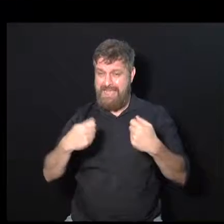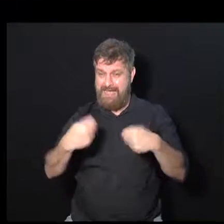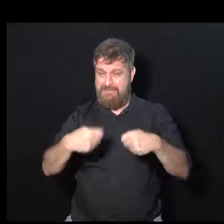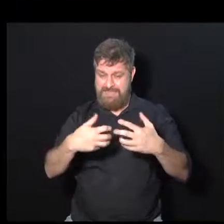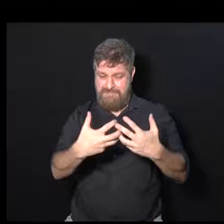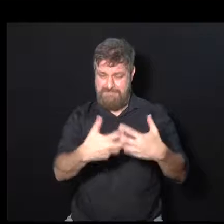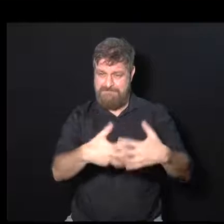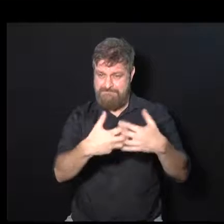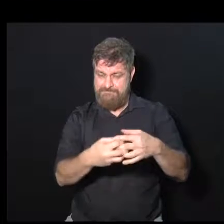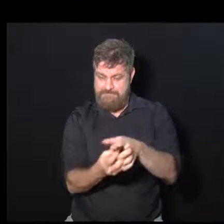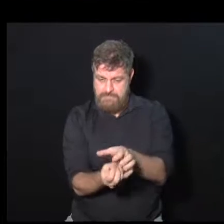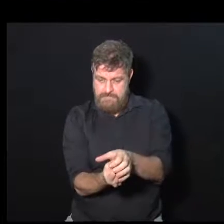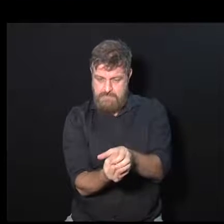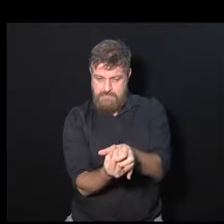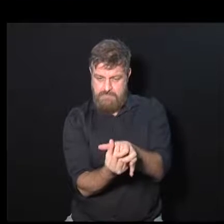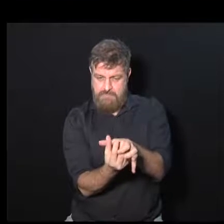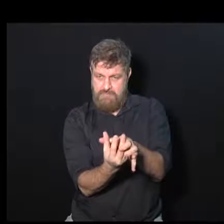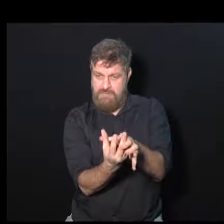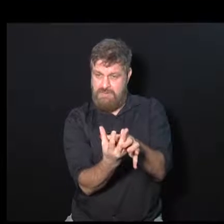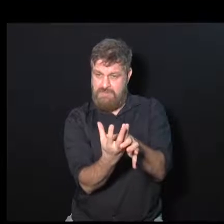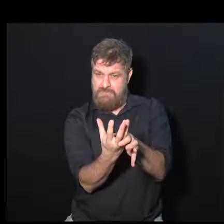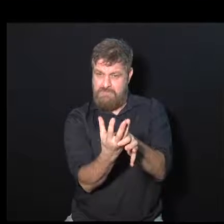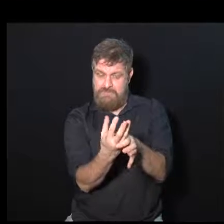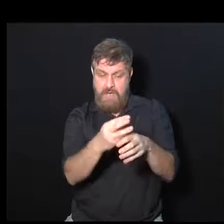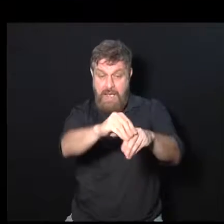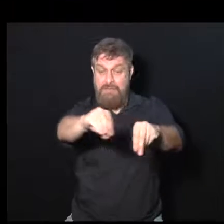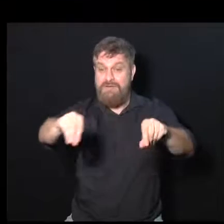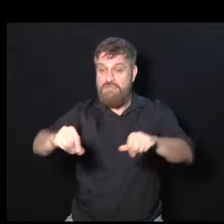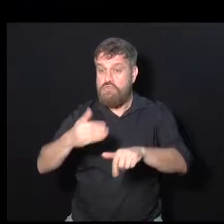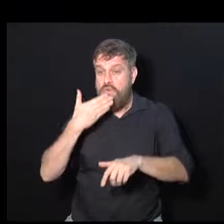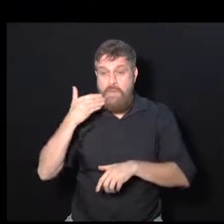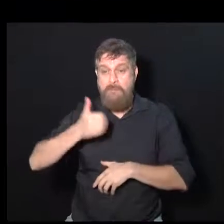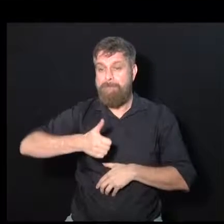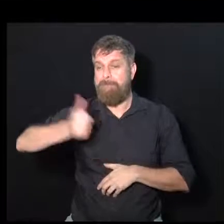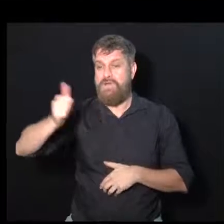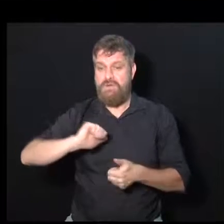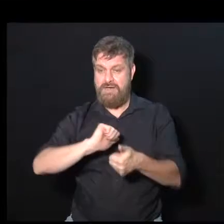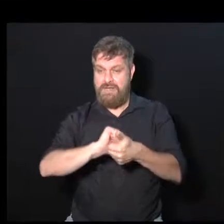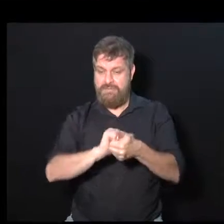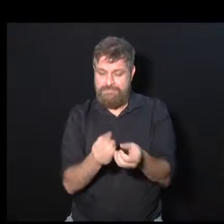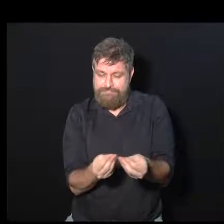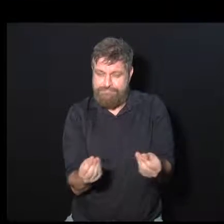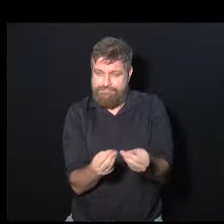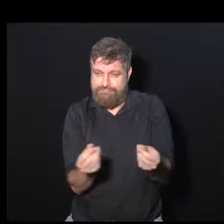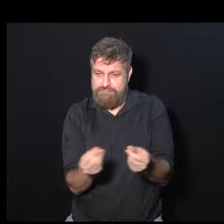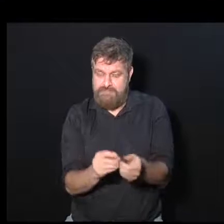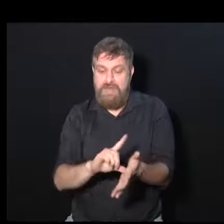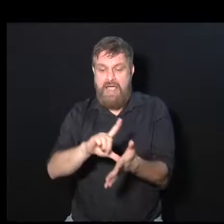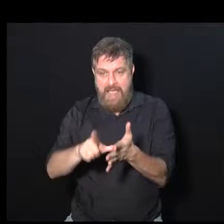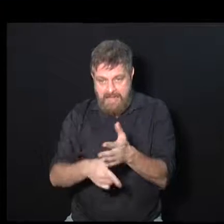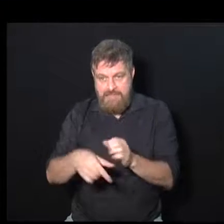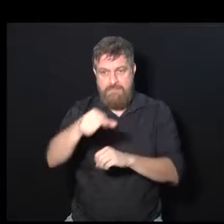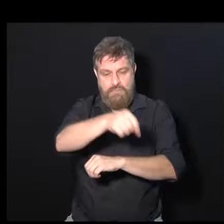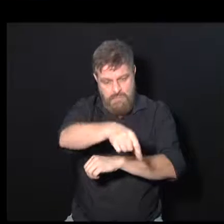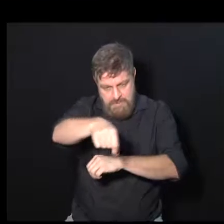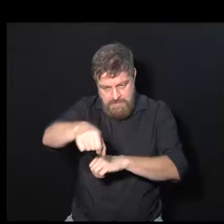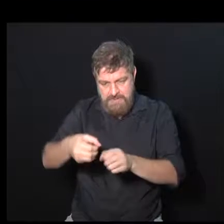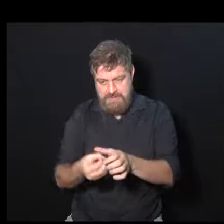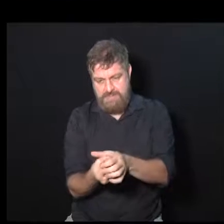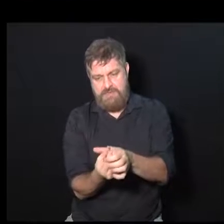dela ficar melhor para o plantio de plantas medicinais orgânicas.